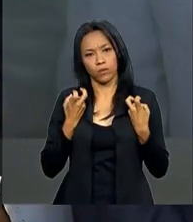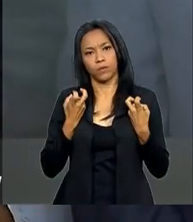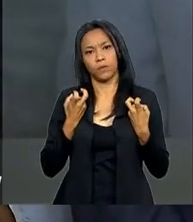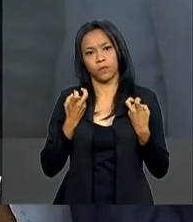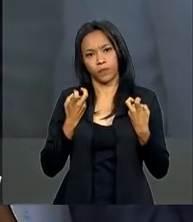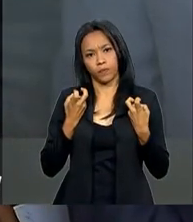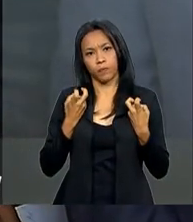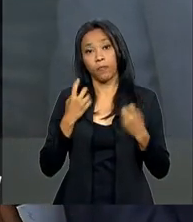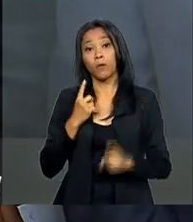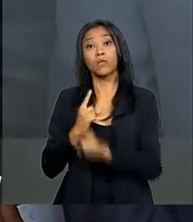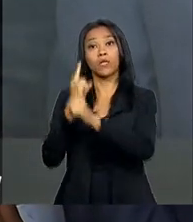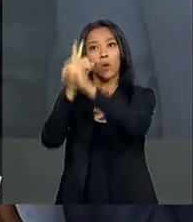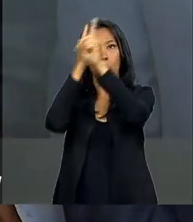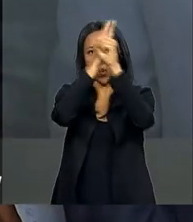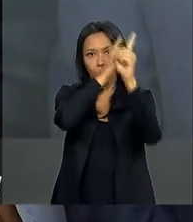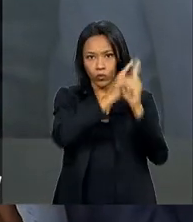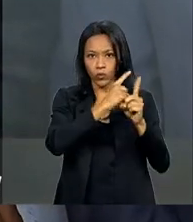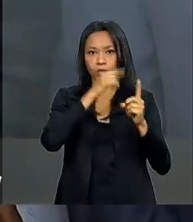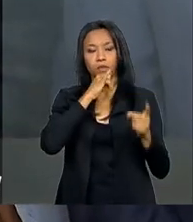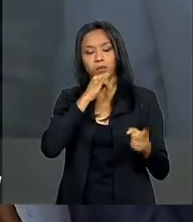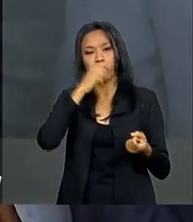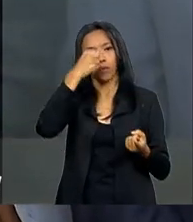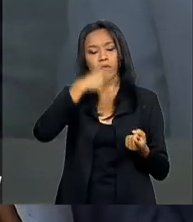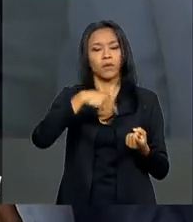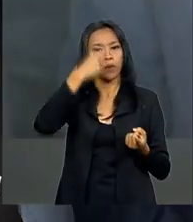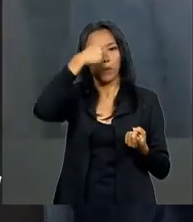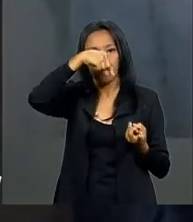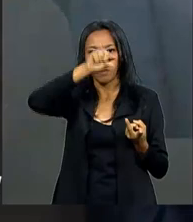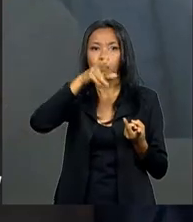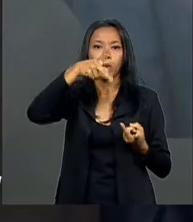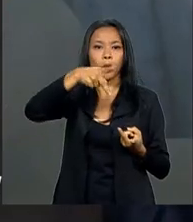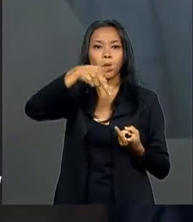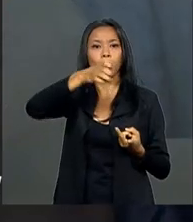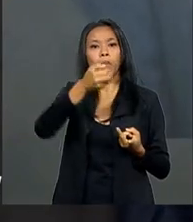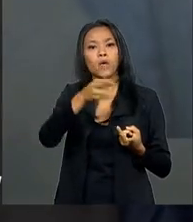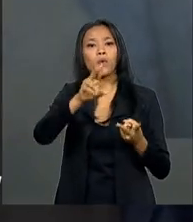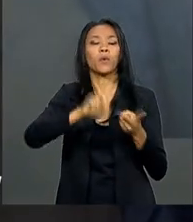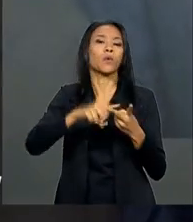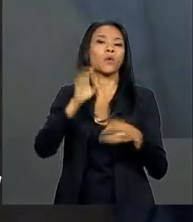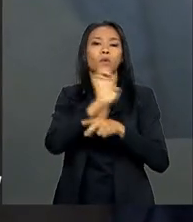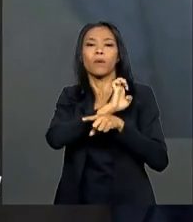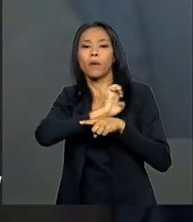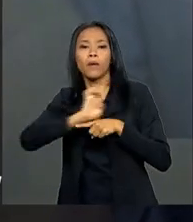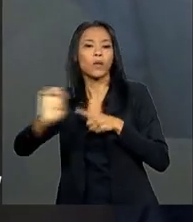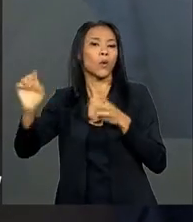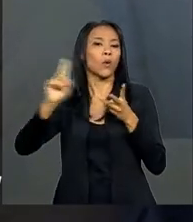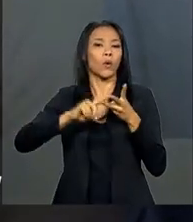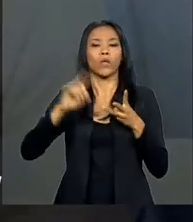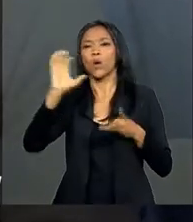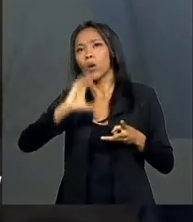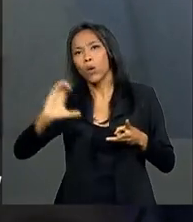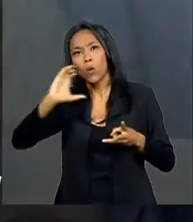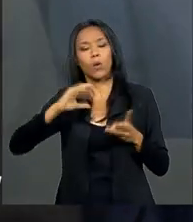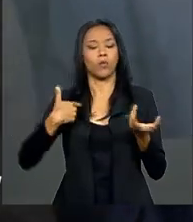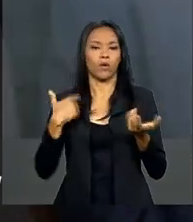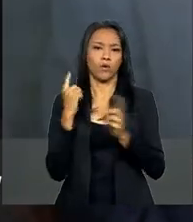nos encontros que tive com o presidente do Peru, com o presidente da Colômbia, com o presidente do Equador, enfim, com vários